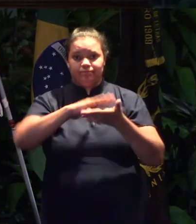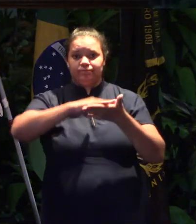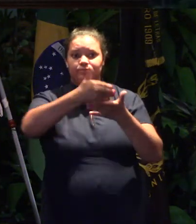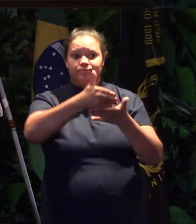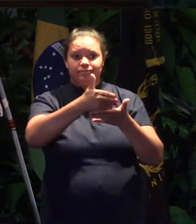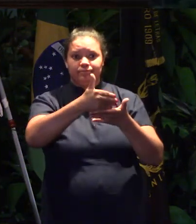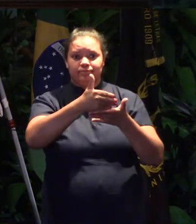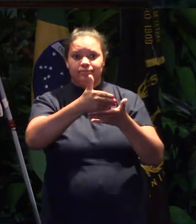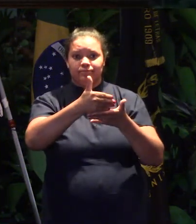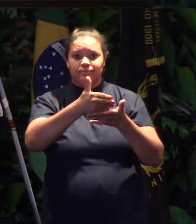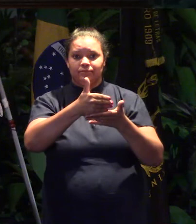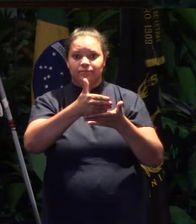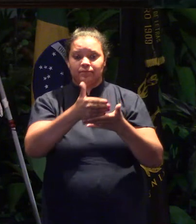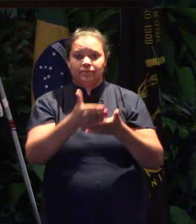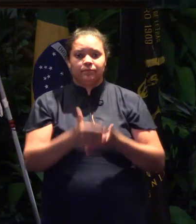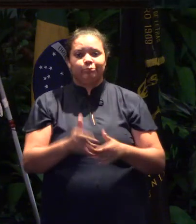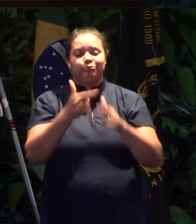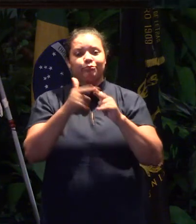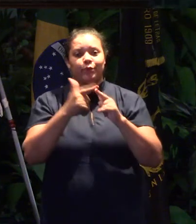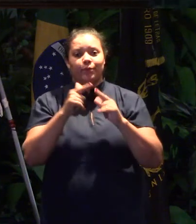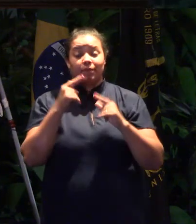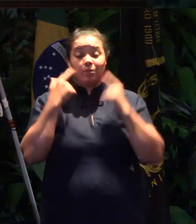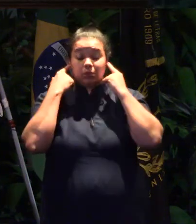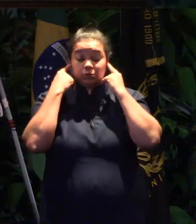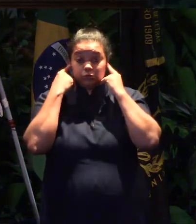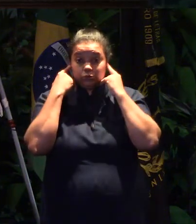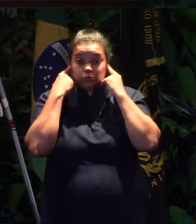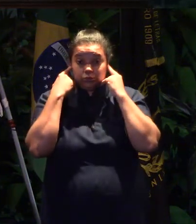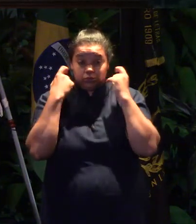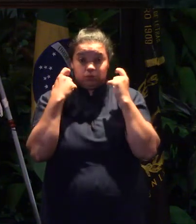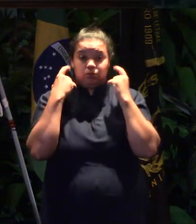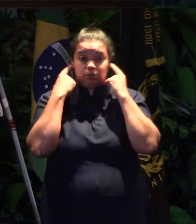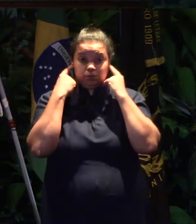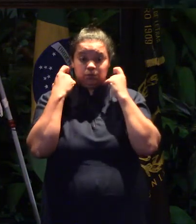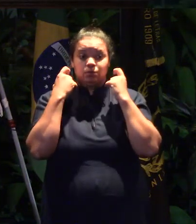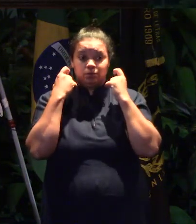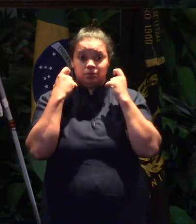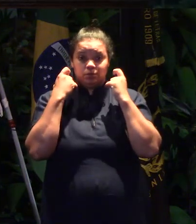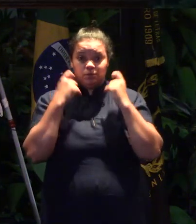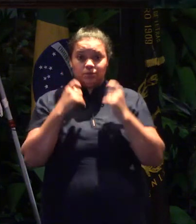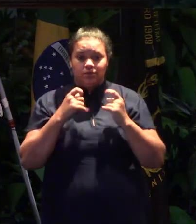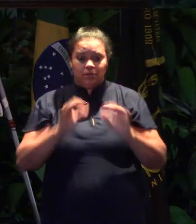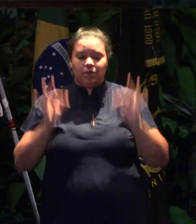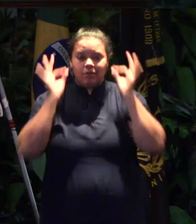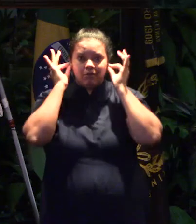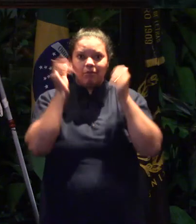com a caixa, o alto-falante estourado, então ele vai fazer um som muito horrível. Por isso até o fone de ouvido fica bom,